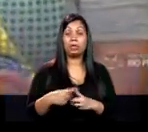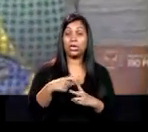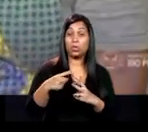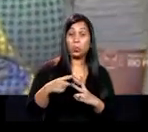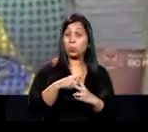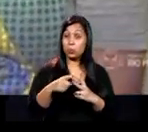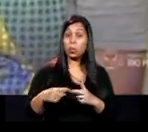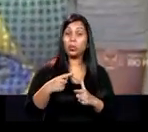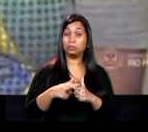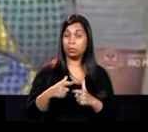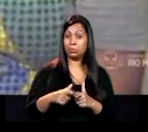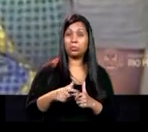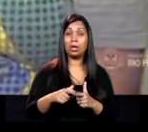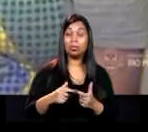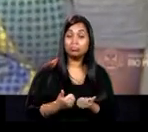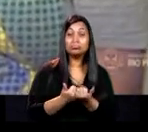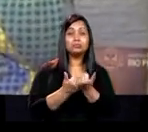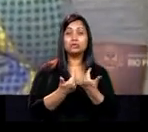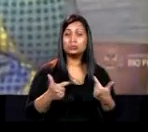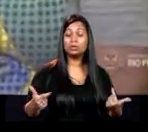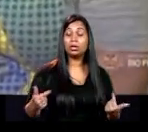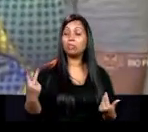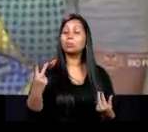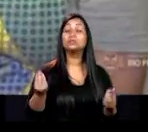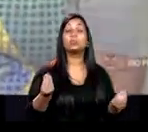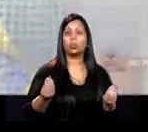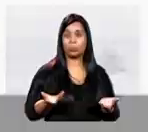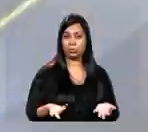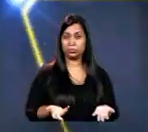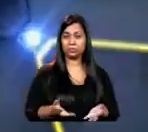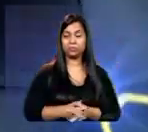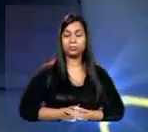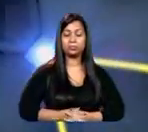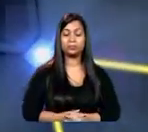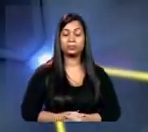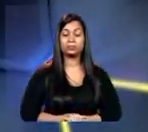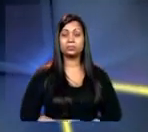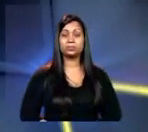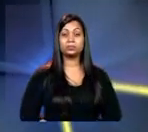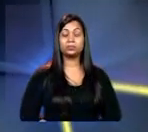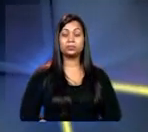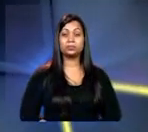bala os dois. Então, se não tivesse esse suporte, não sei o que seria de nós dois.